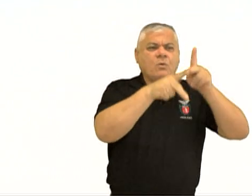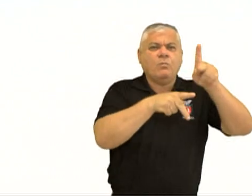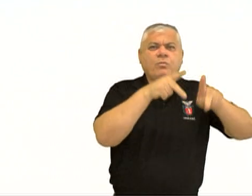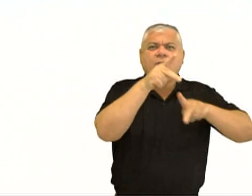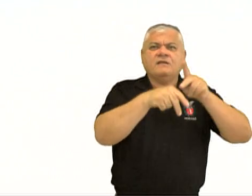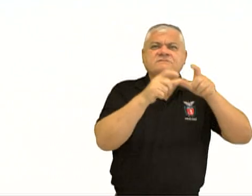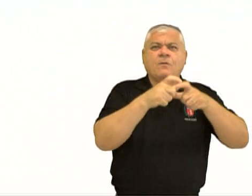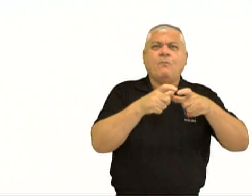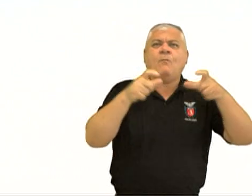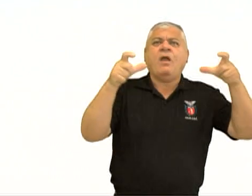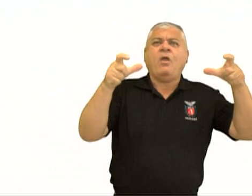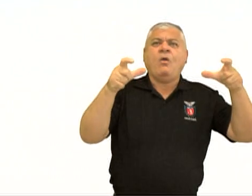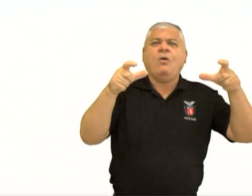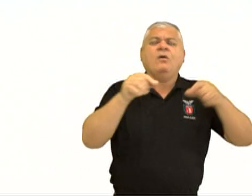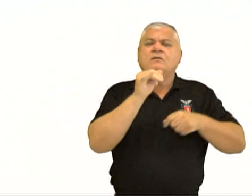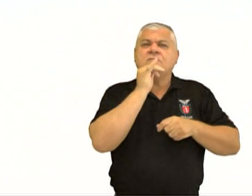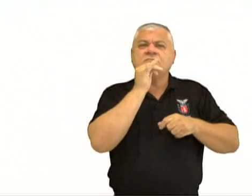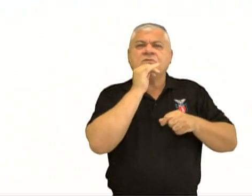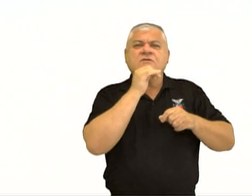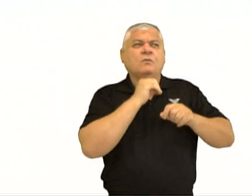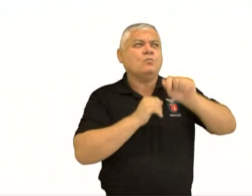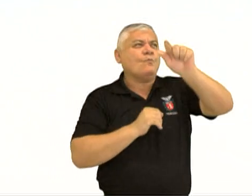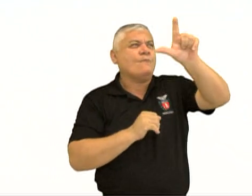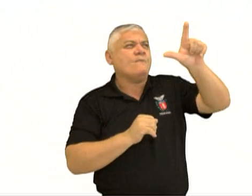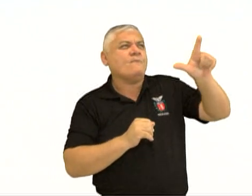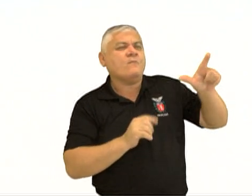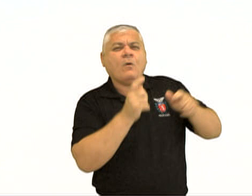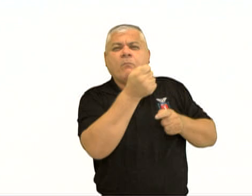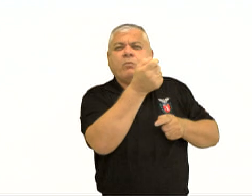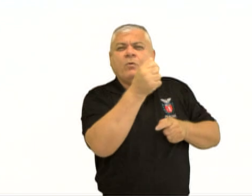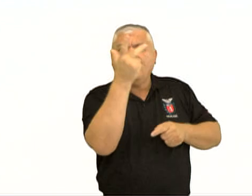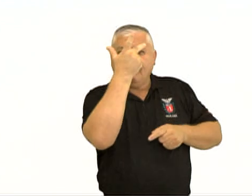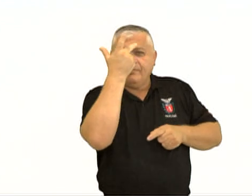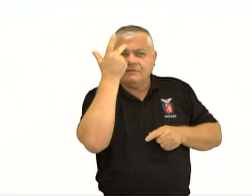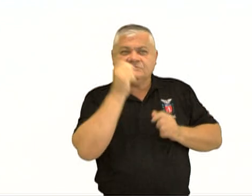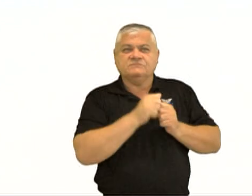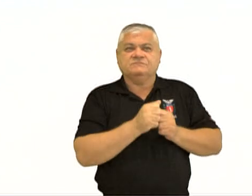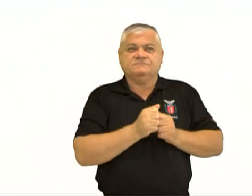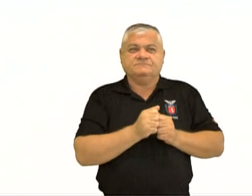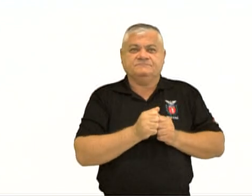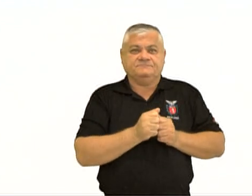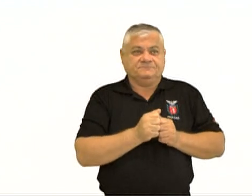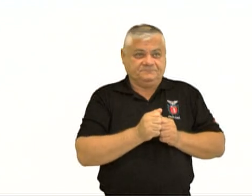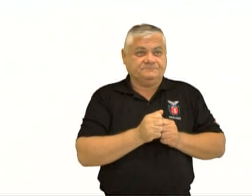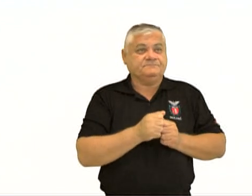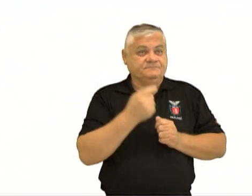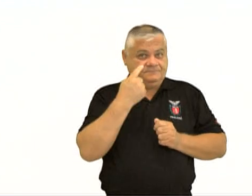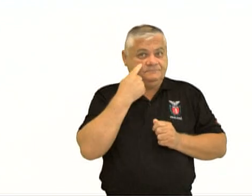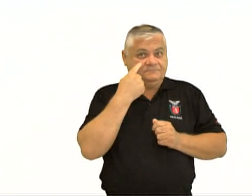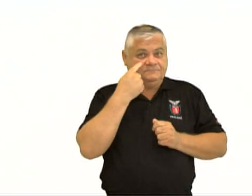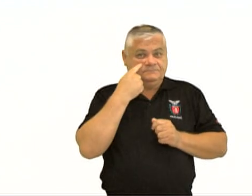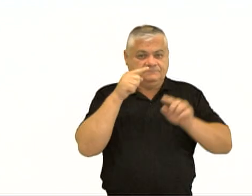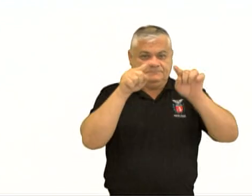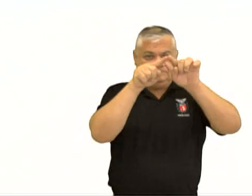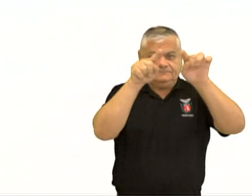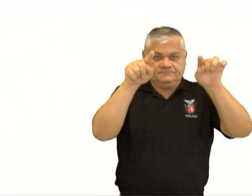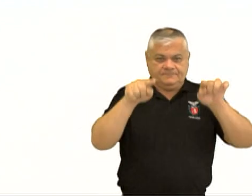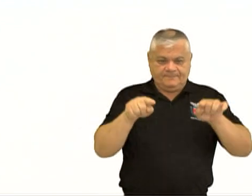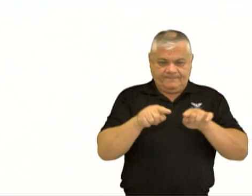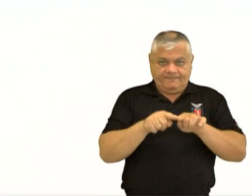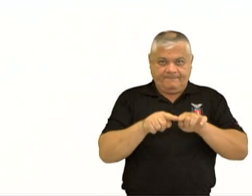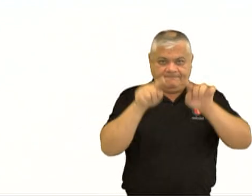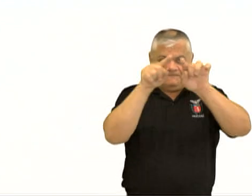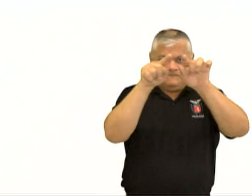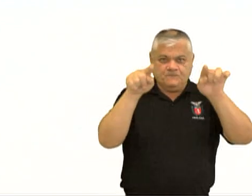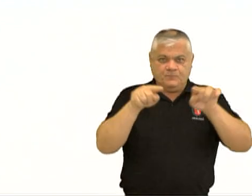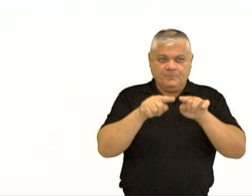e quais as áreas do nosso país que concentram um menor número de pessoas. E observe na legenda deste mapa que